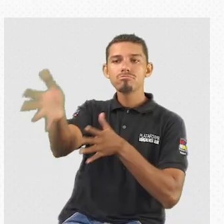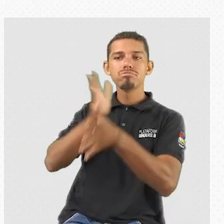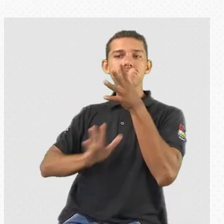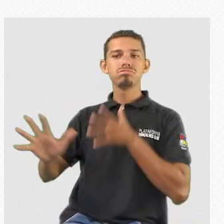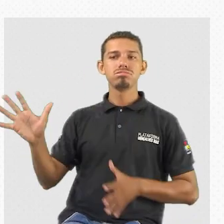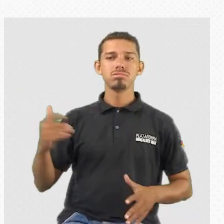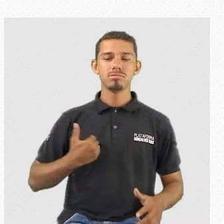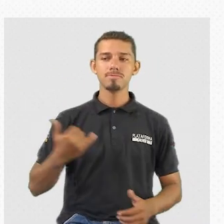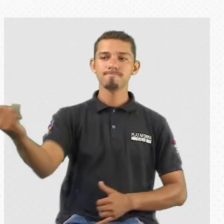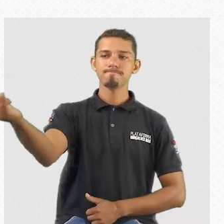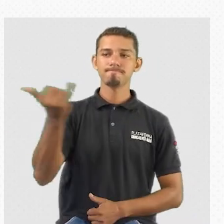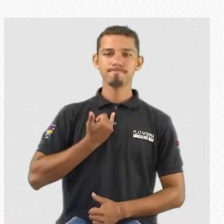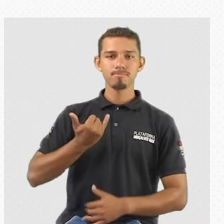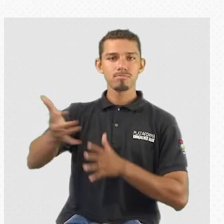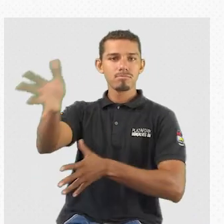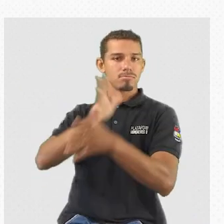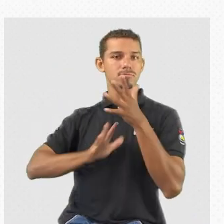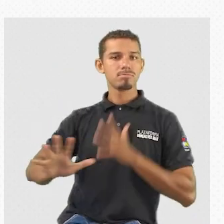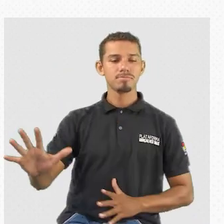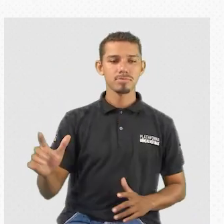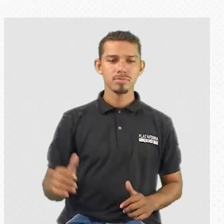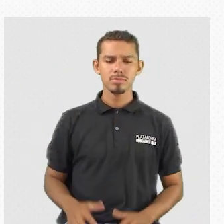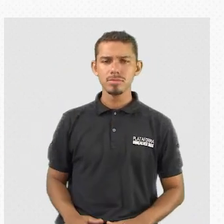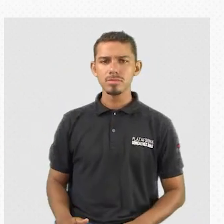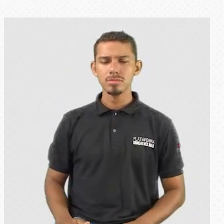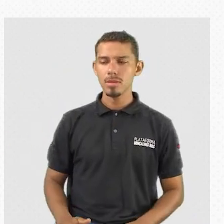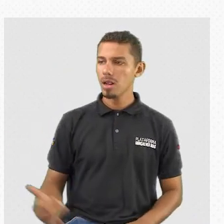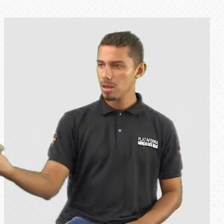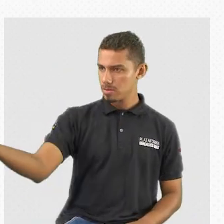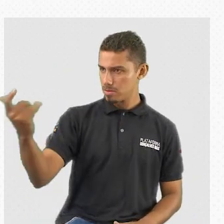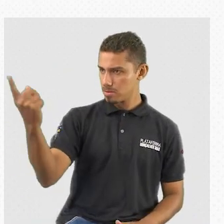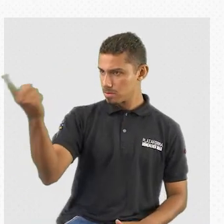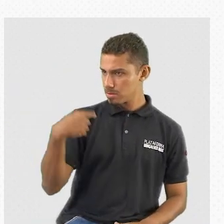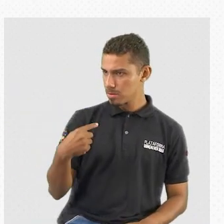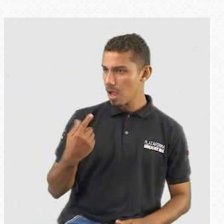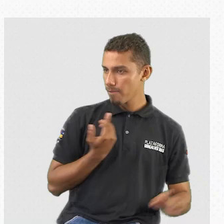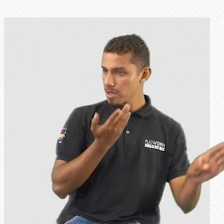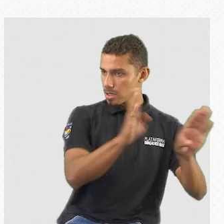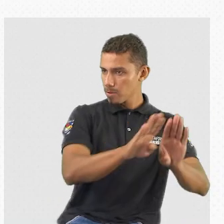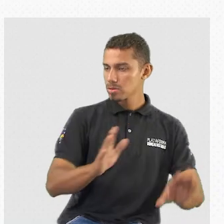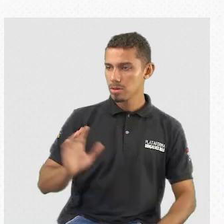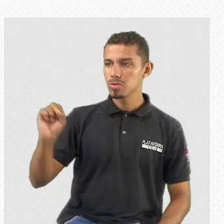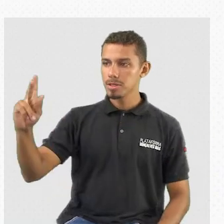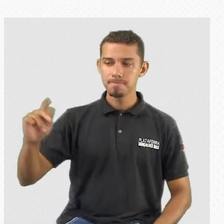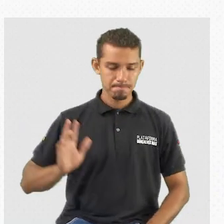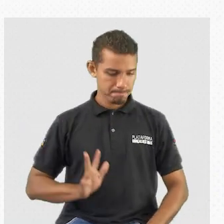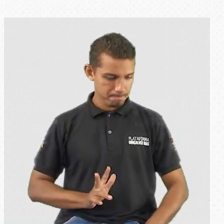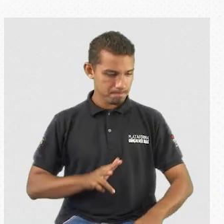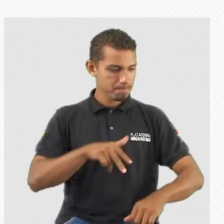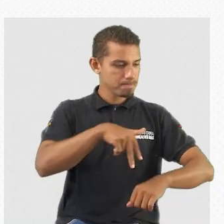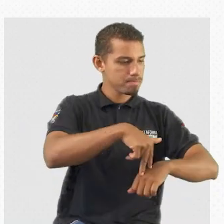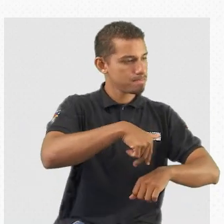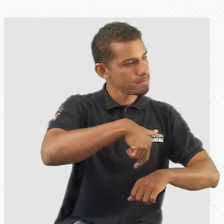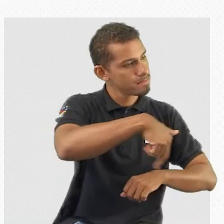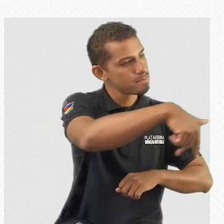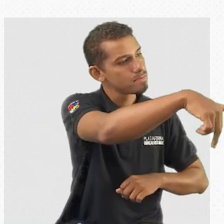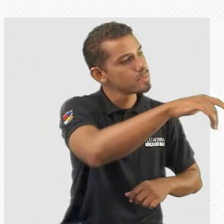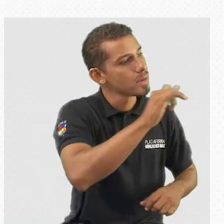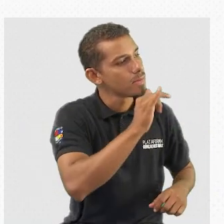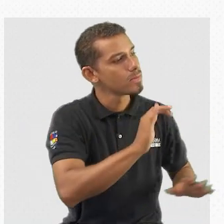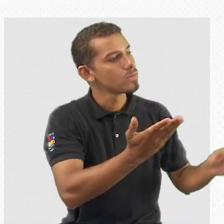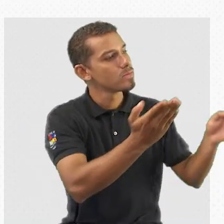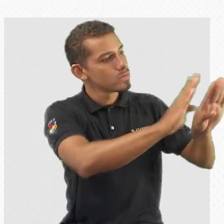Por exemplo, a pessoa realmente levanta e fecha a porta. A pessoa realmente levanta e traz o café,